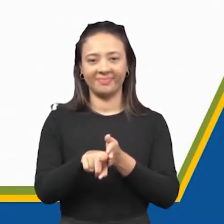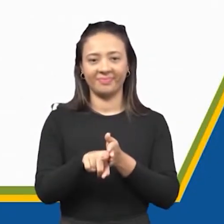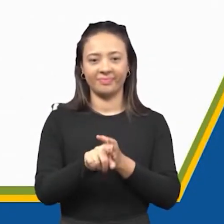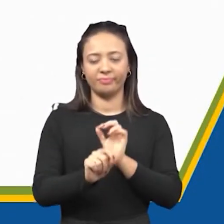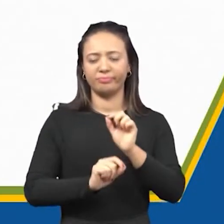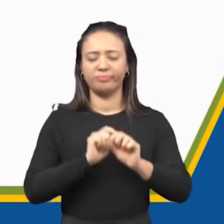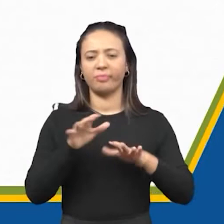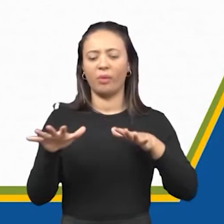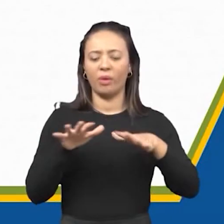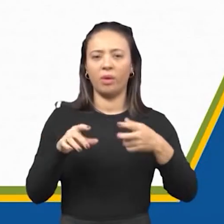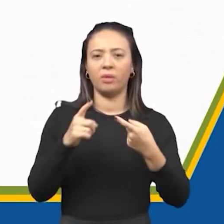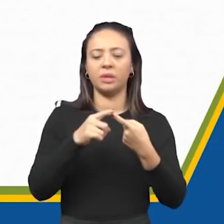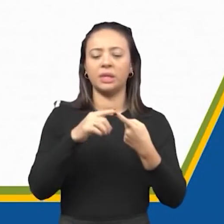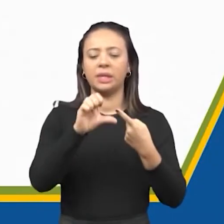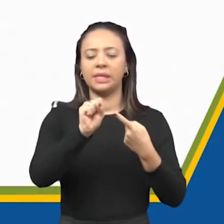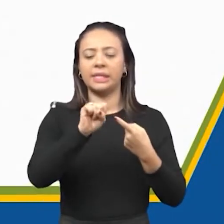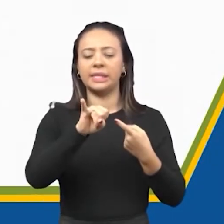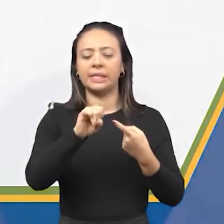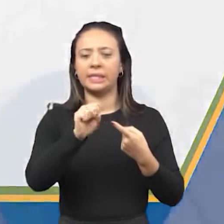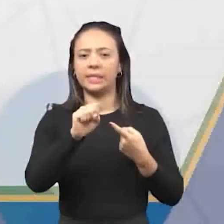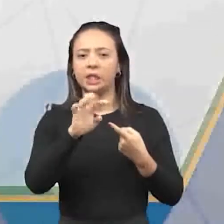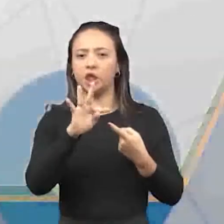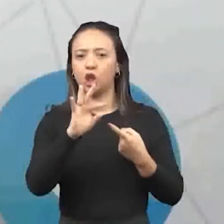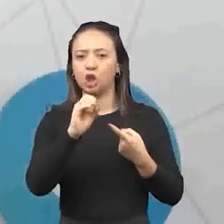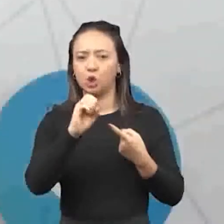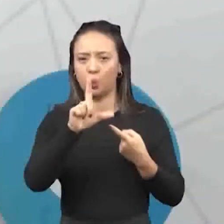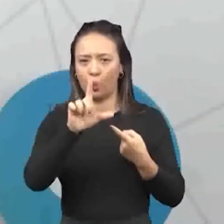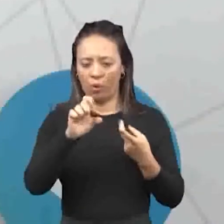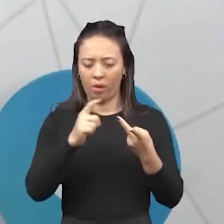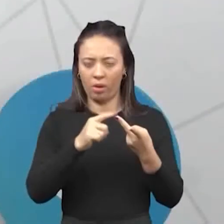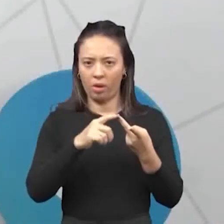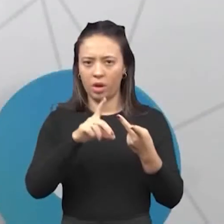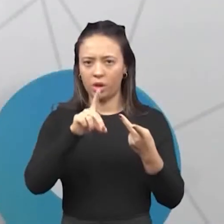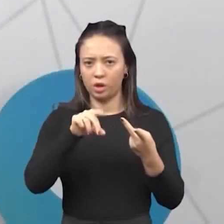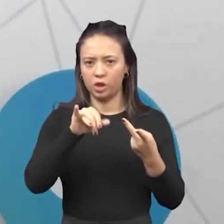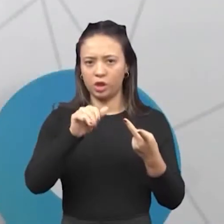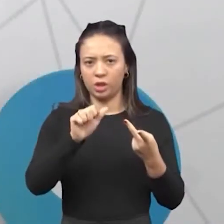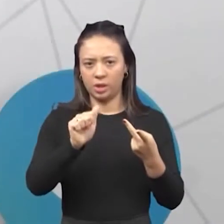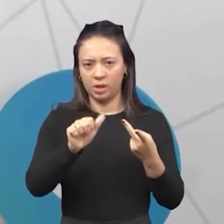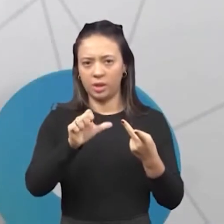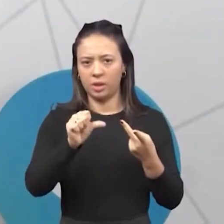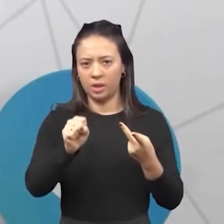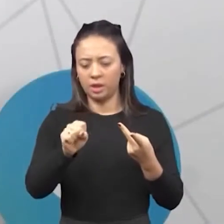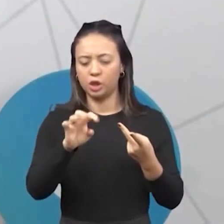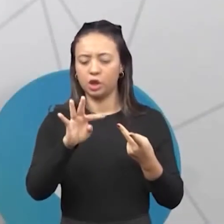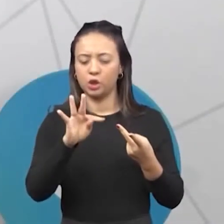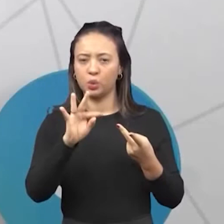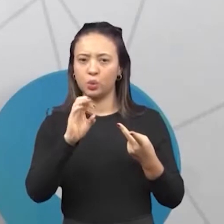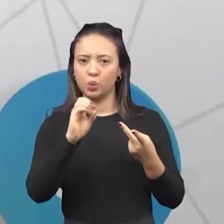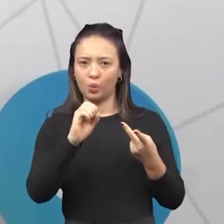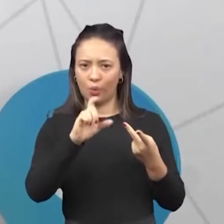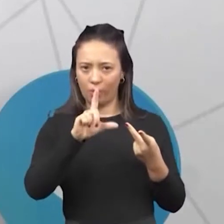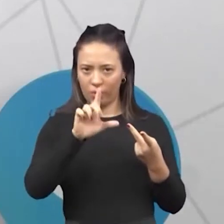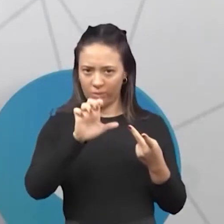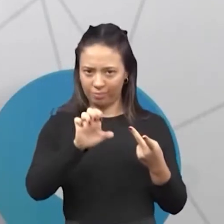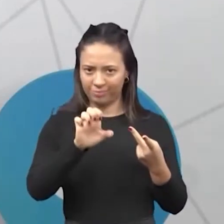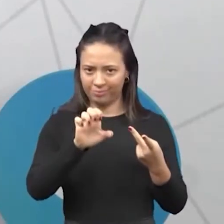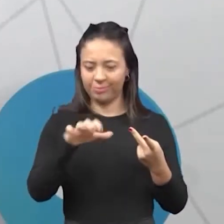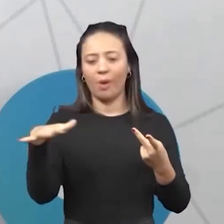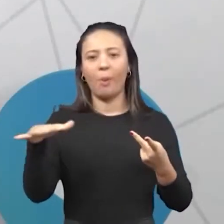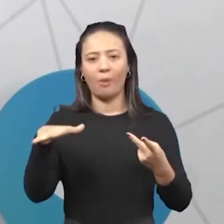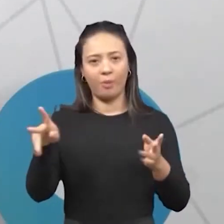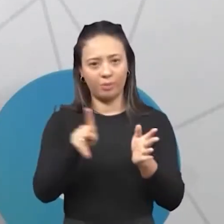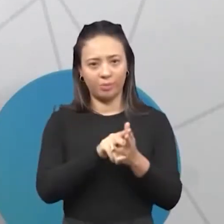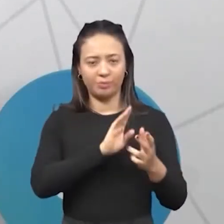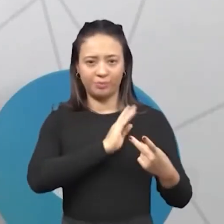de sístole e diástole? Nós vimos que a sístole e diástole são movimentos realizados pelo coração. A